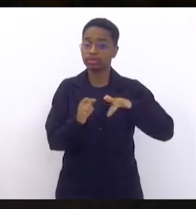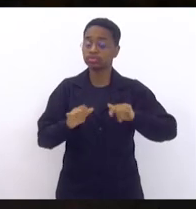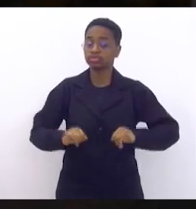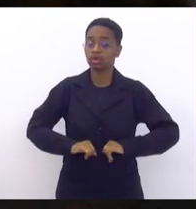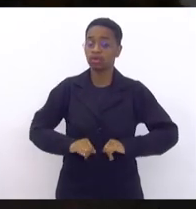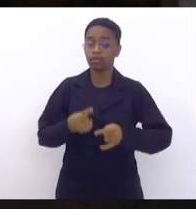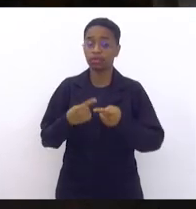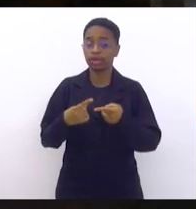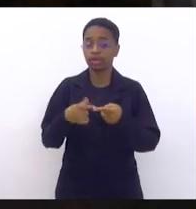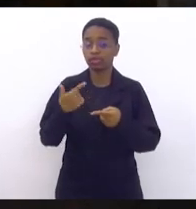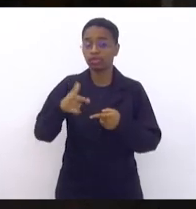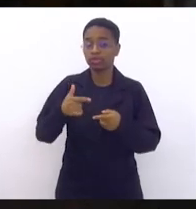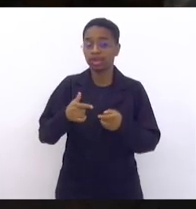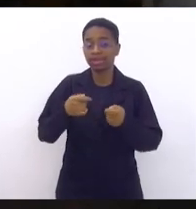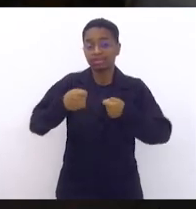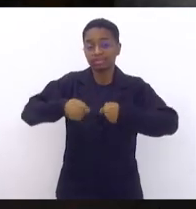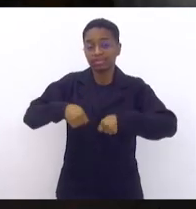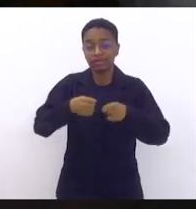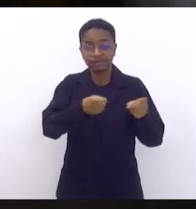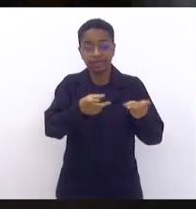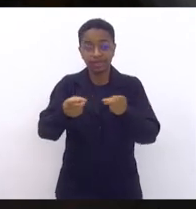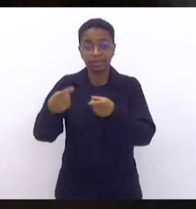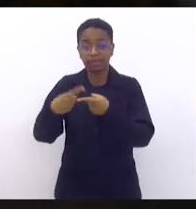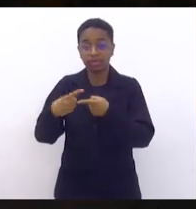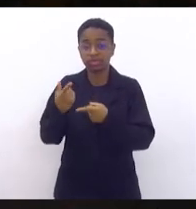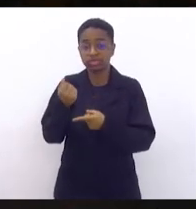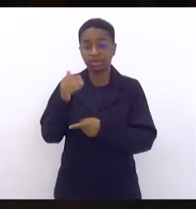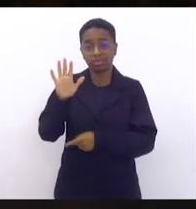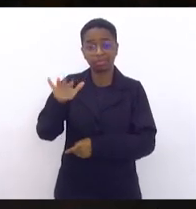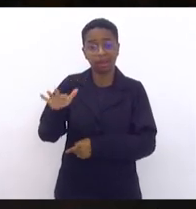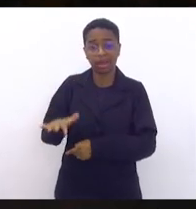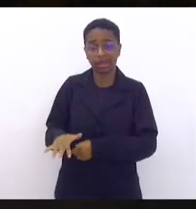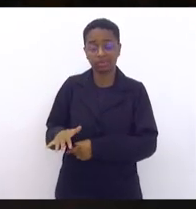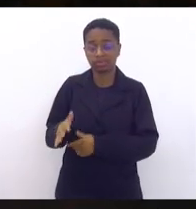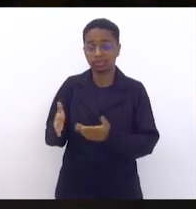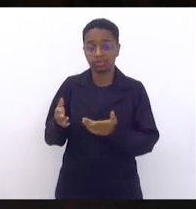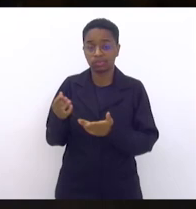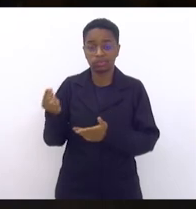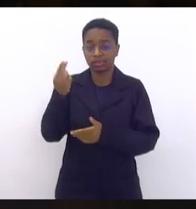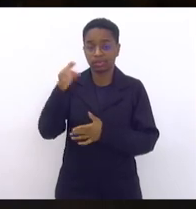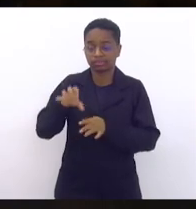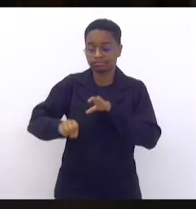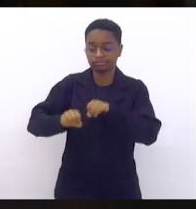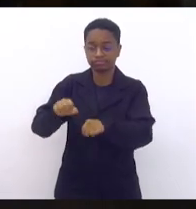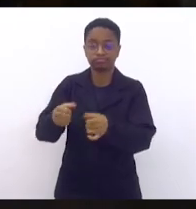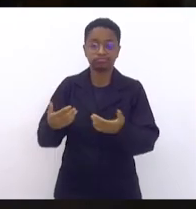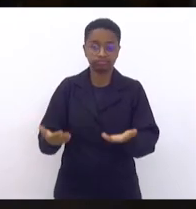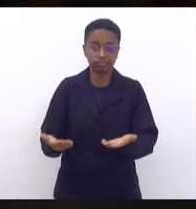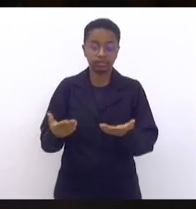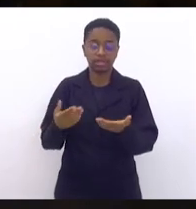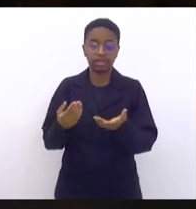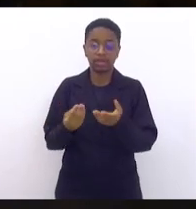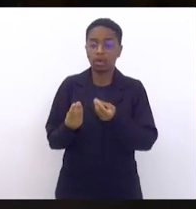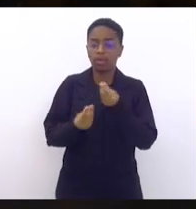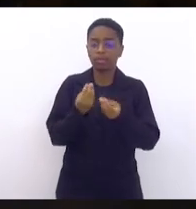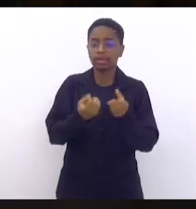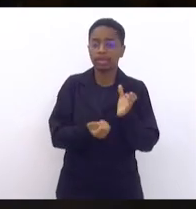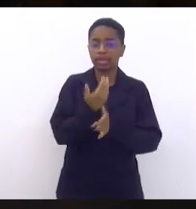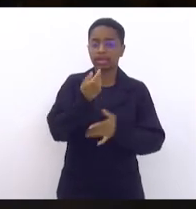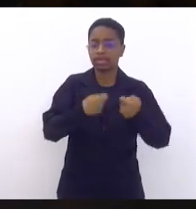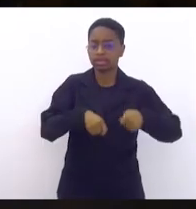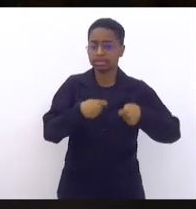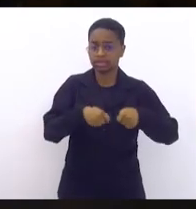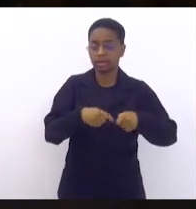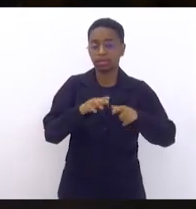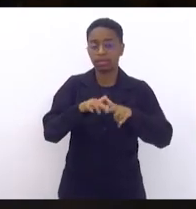não tem demanda para vender ou preço caiu tanto que não se justifica a coleta então a criação da demanda é importante por isso que a gente